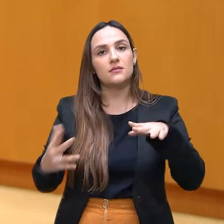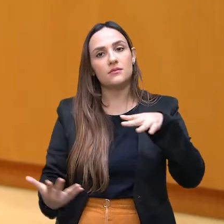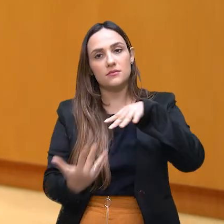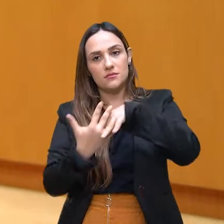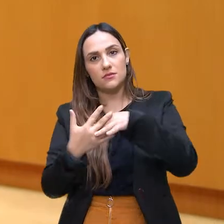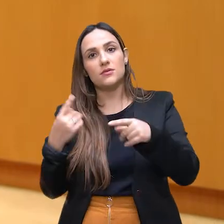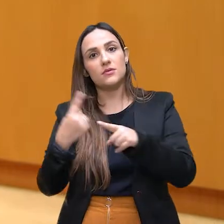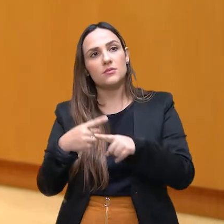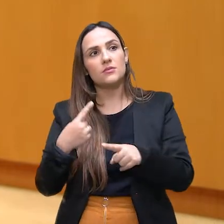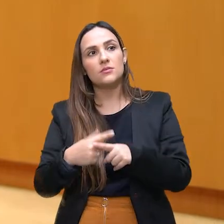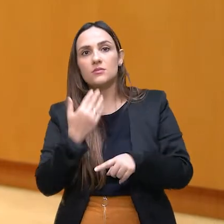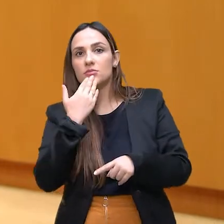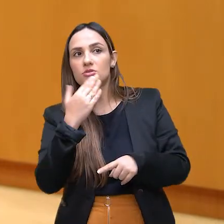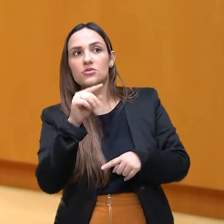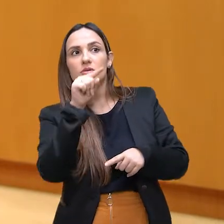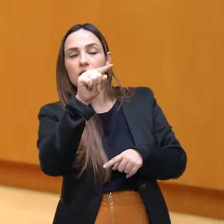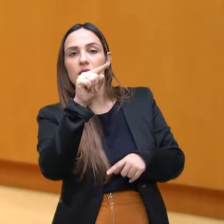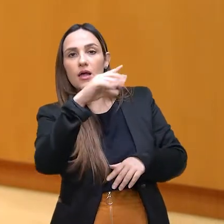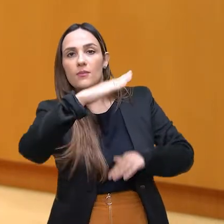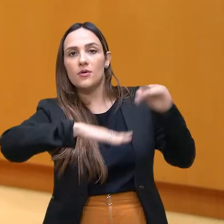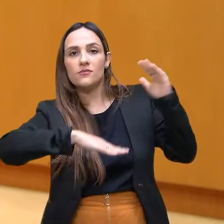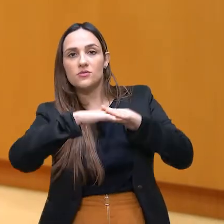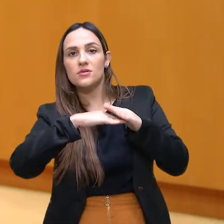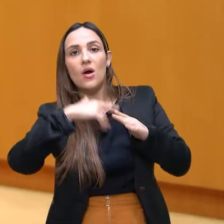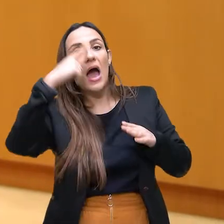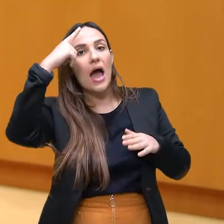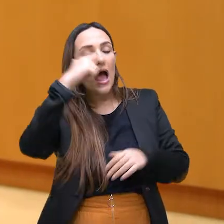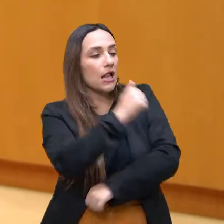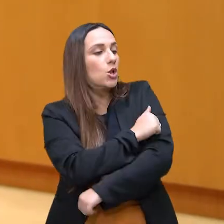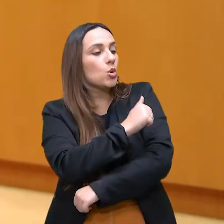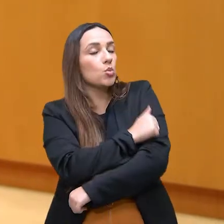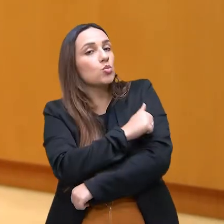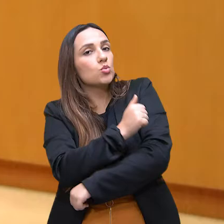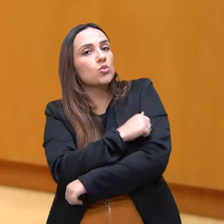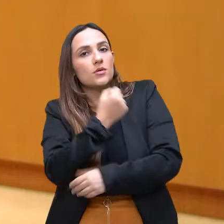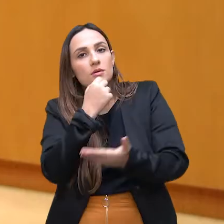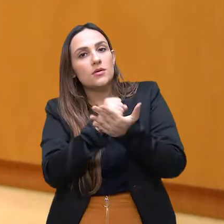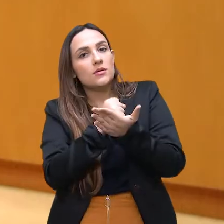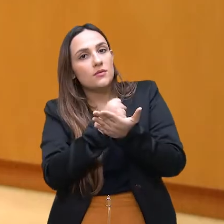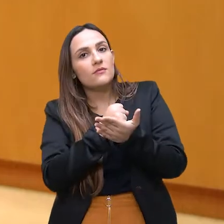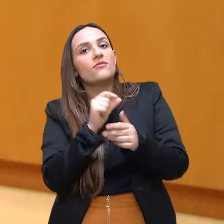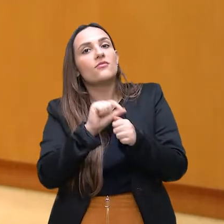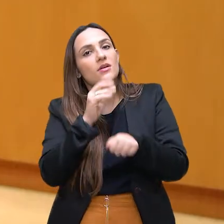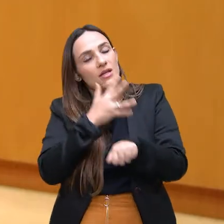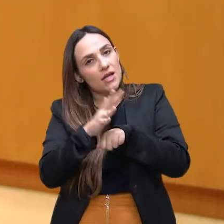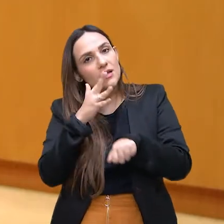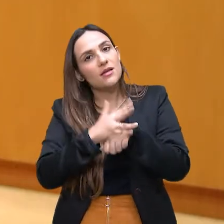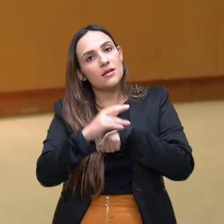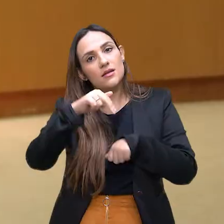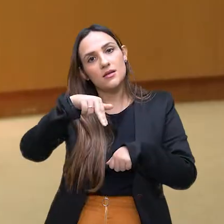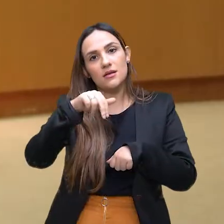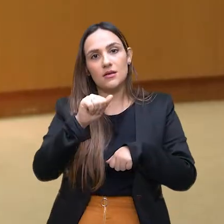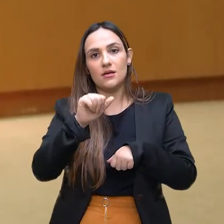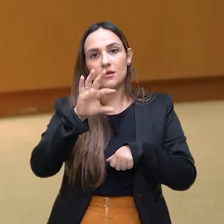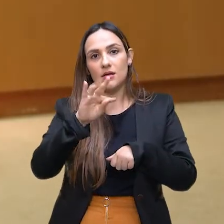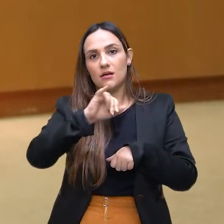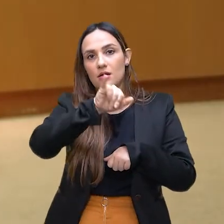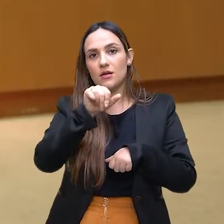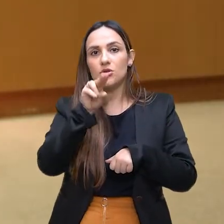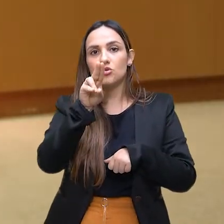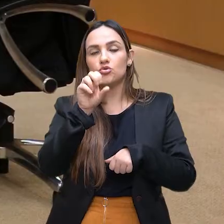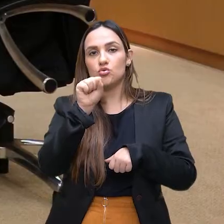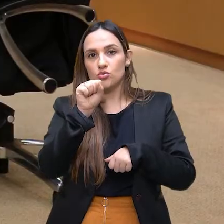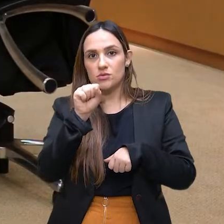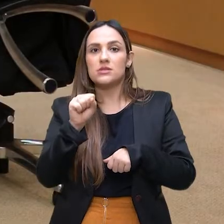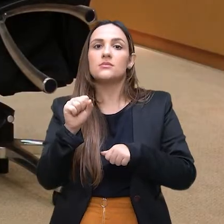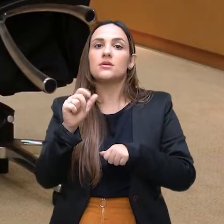de modo que 4 farmacêuticos que estão se graduando fazem estágio no Natijus, para fornecer